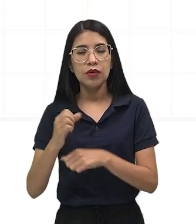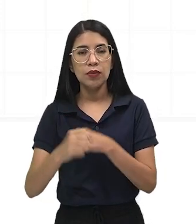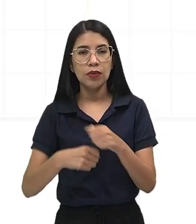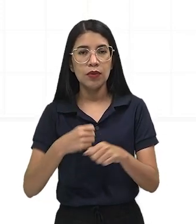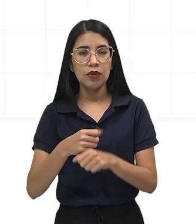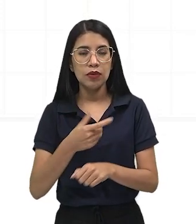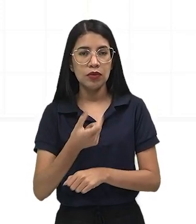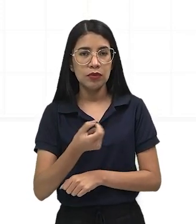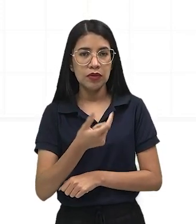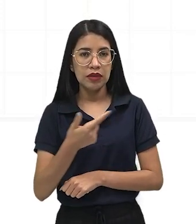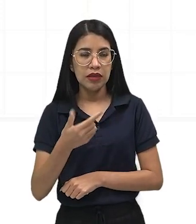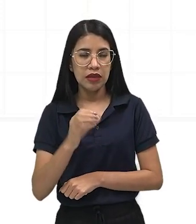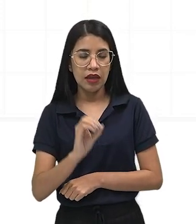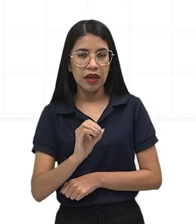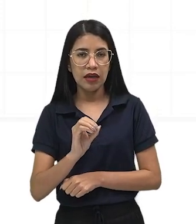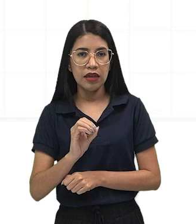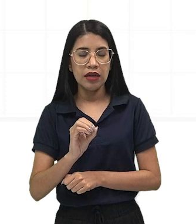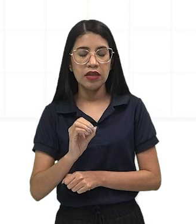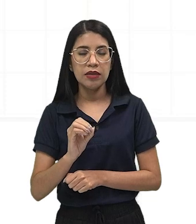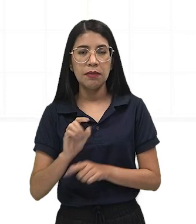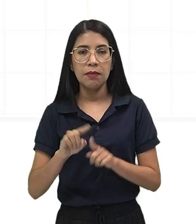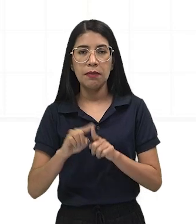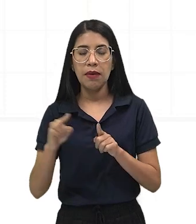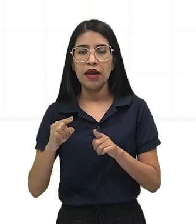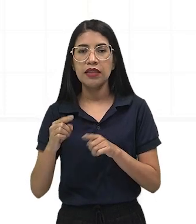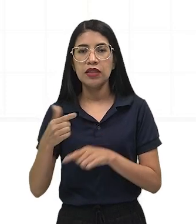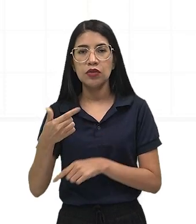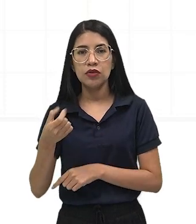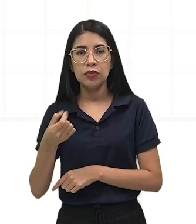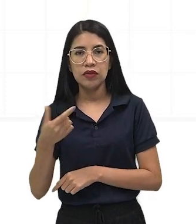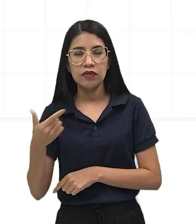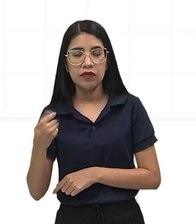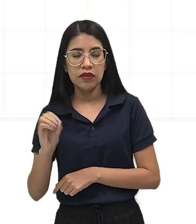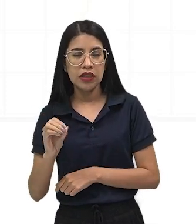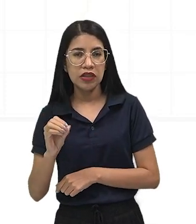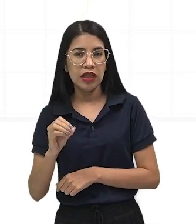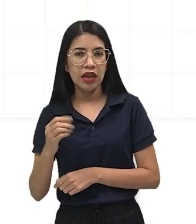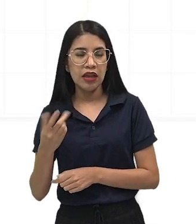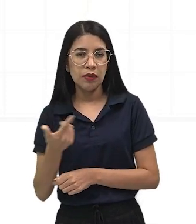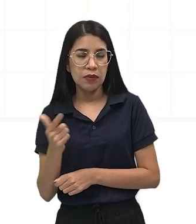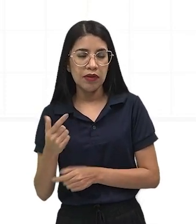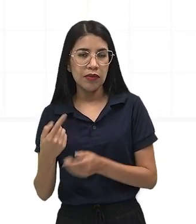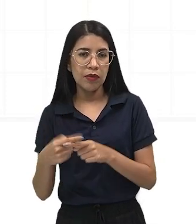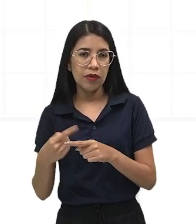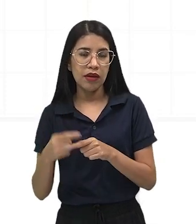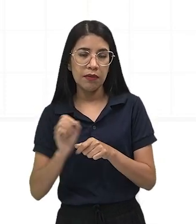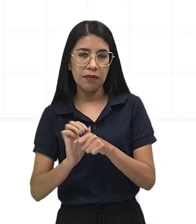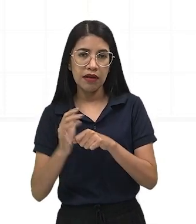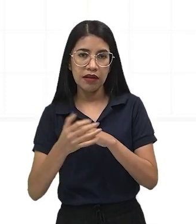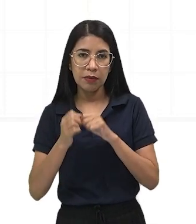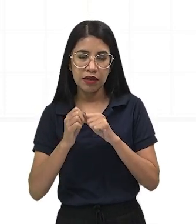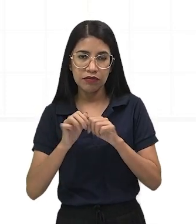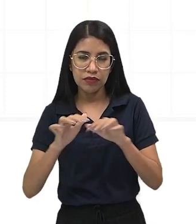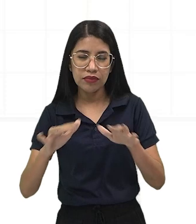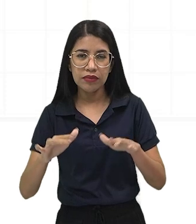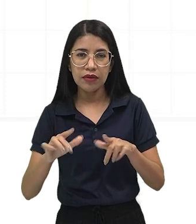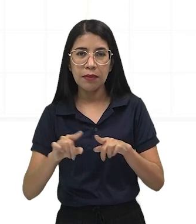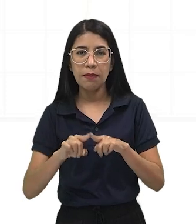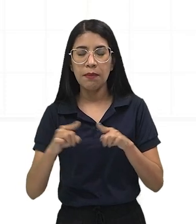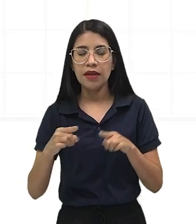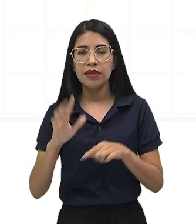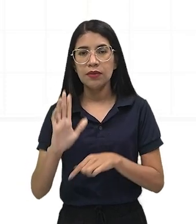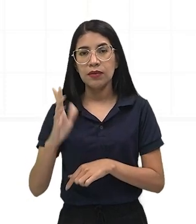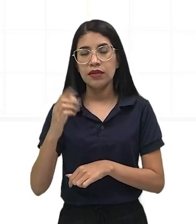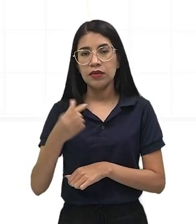fazer em 2020, por causa da pandemia, né? Então, vou colocar aqui rapidamente as datas. Então, nós tivemos